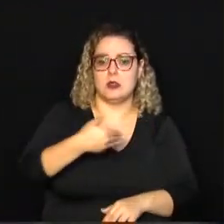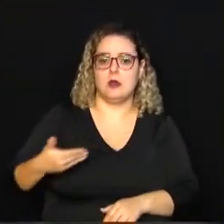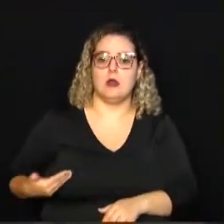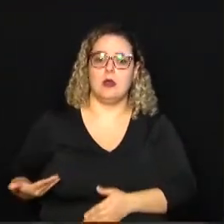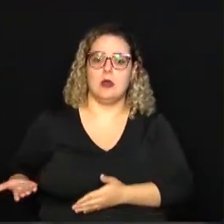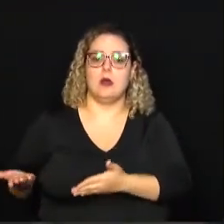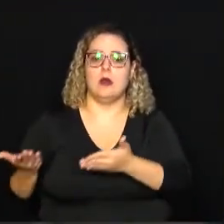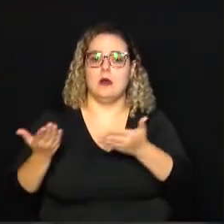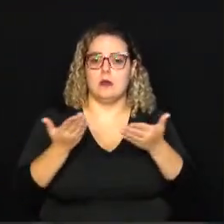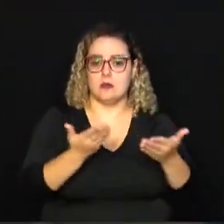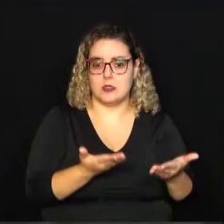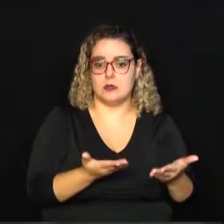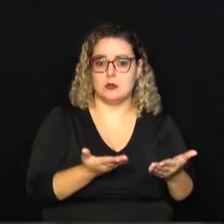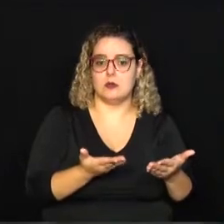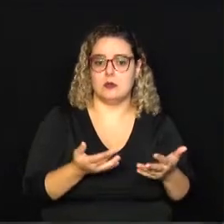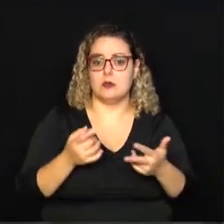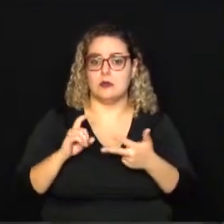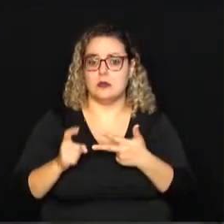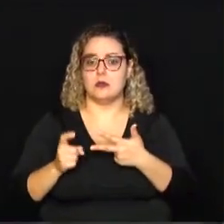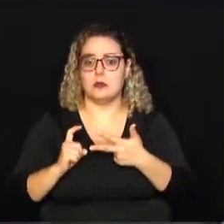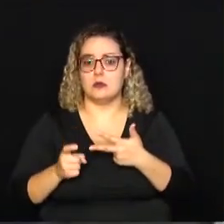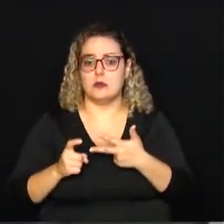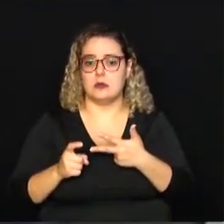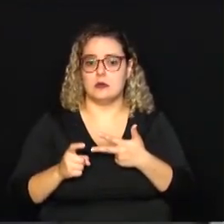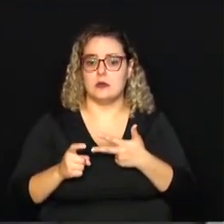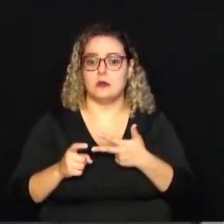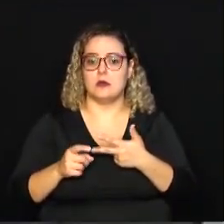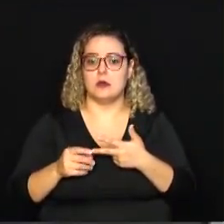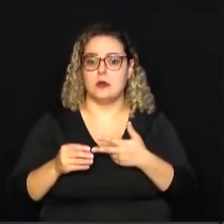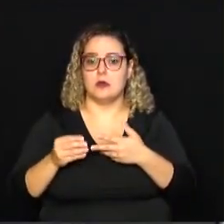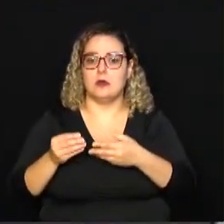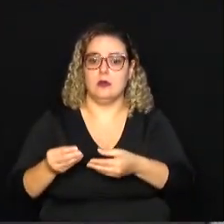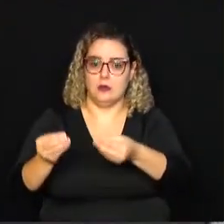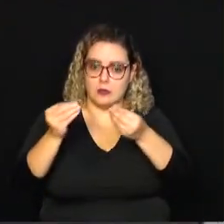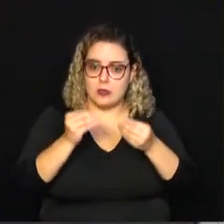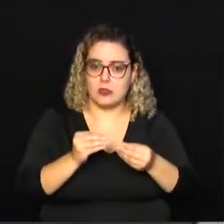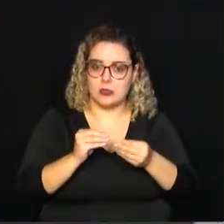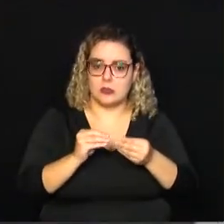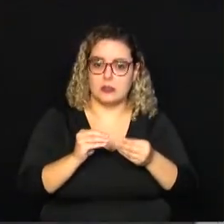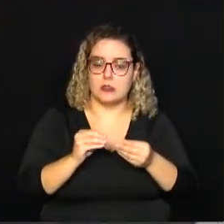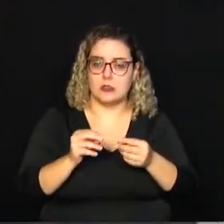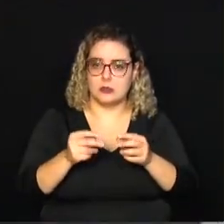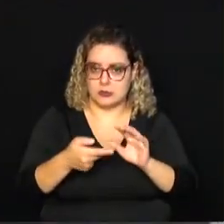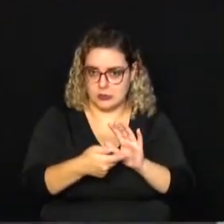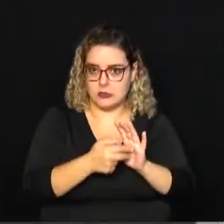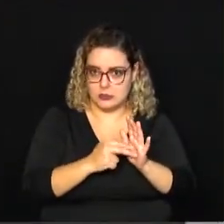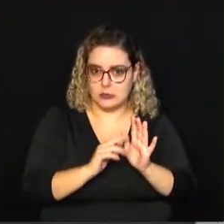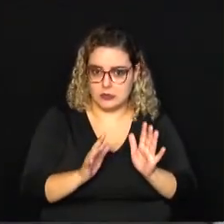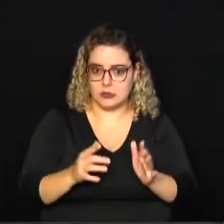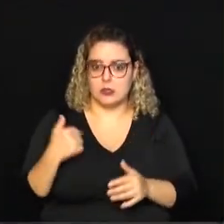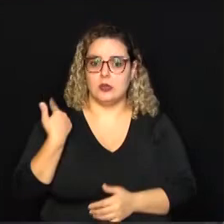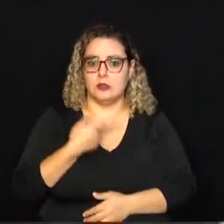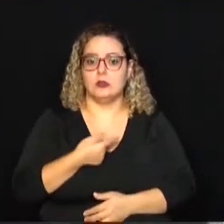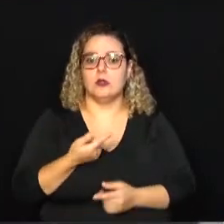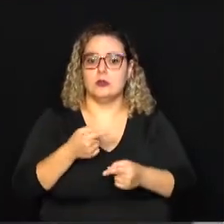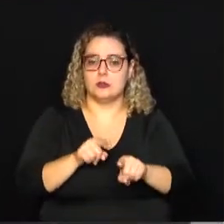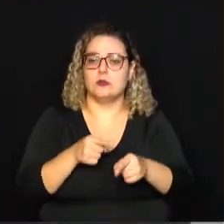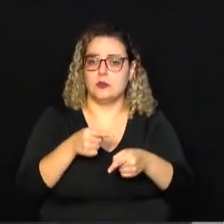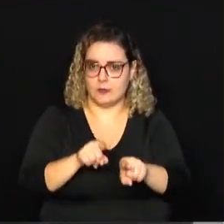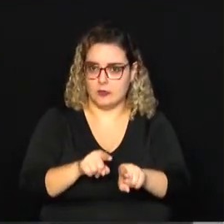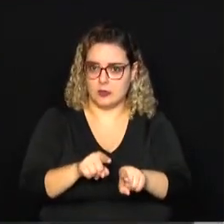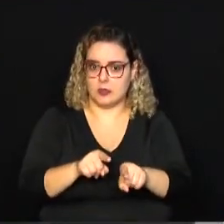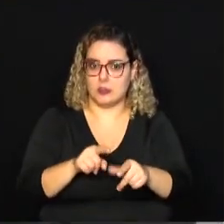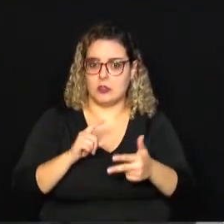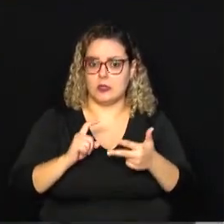o Executivo vai encaminhar alguma coisa nesse sentido. Então, a gente está provocando o executivo